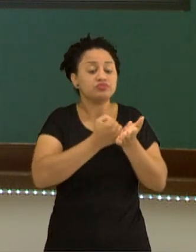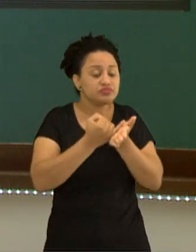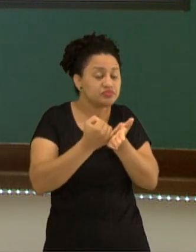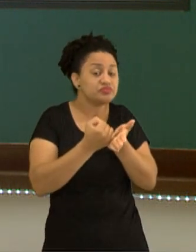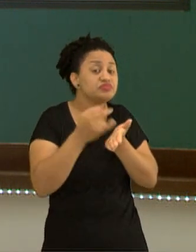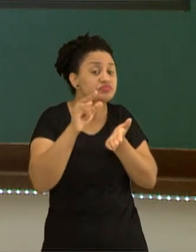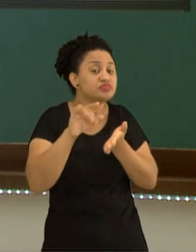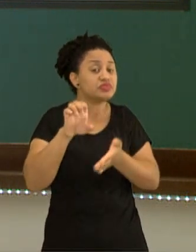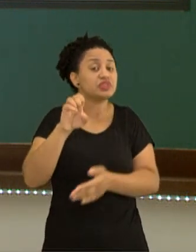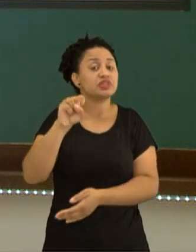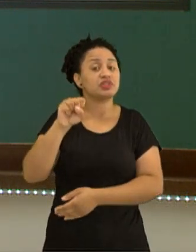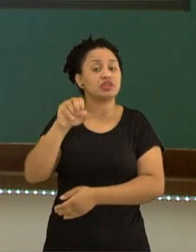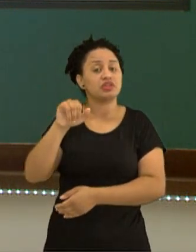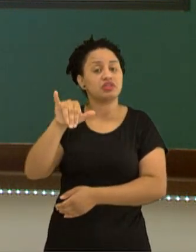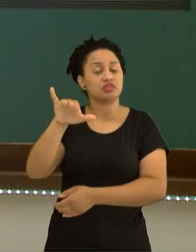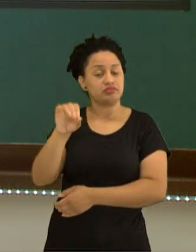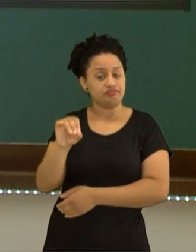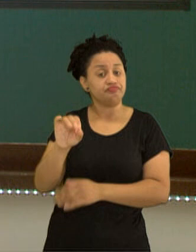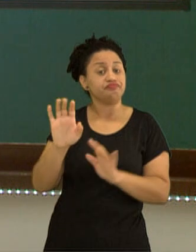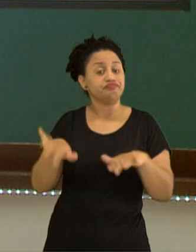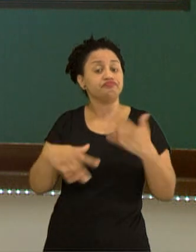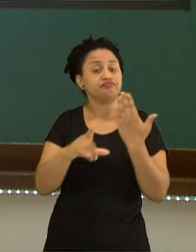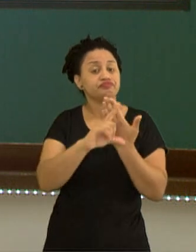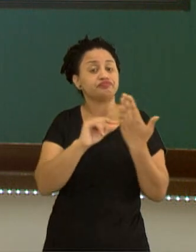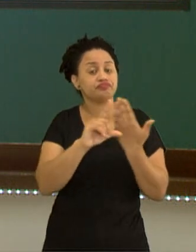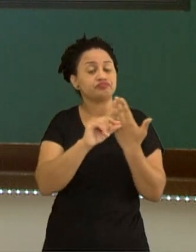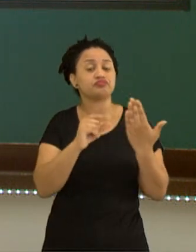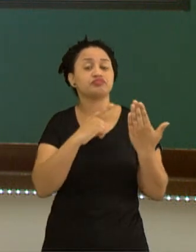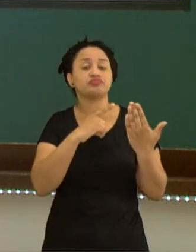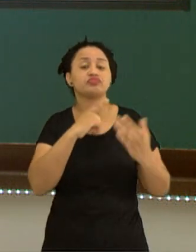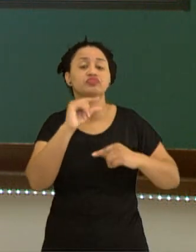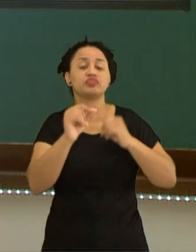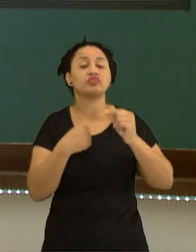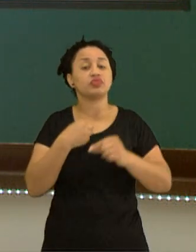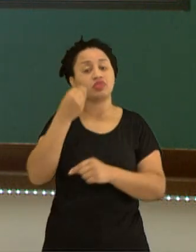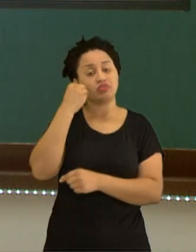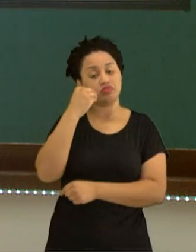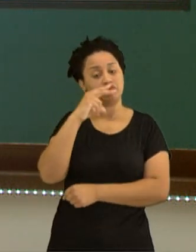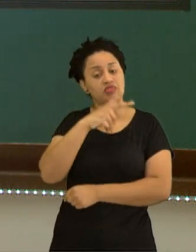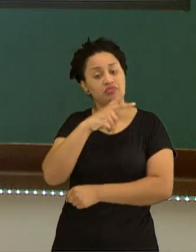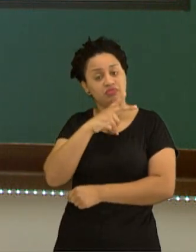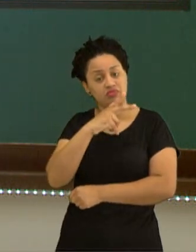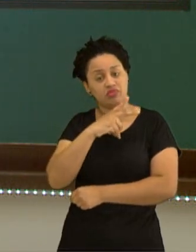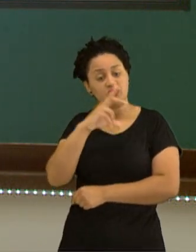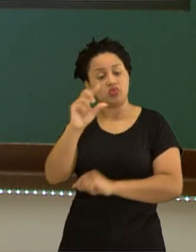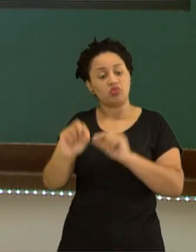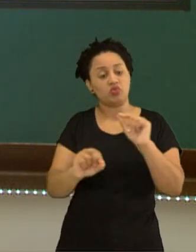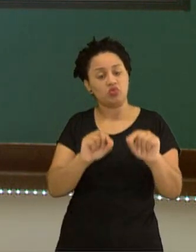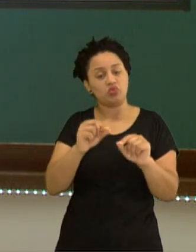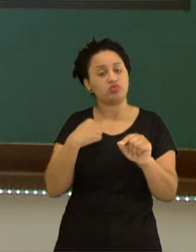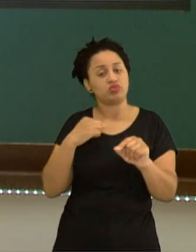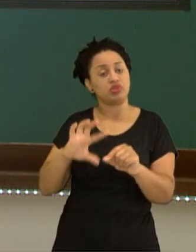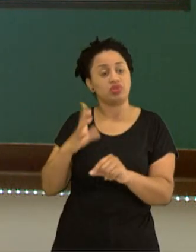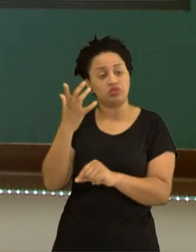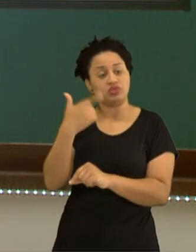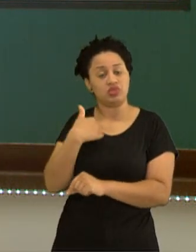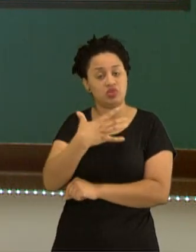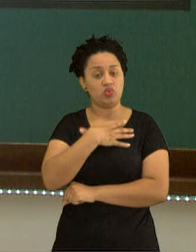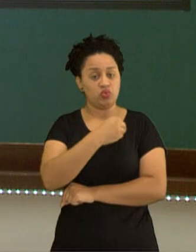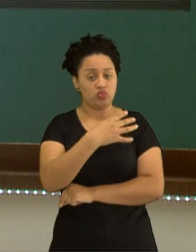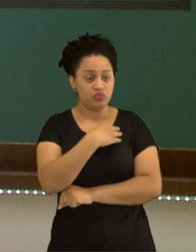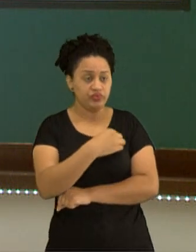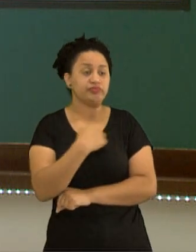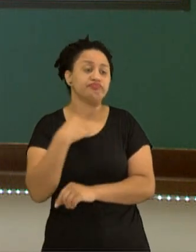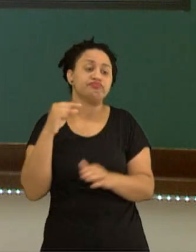ensaio literário? Então, a autora traz uma experiência própria dela, que aconteceu com ela e seu filho,